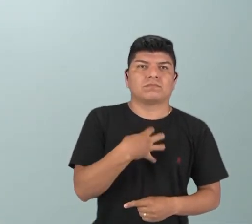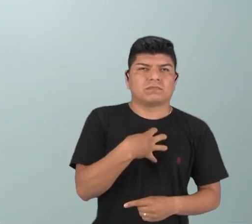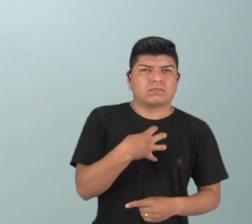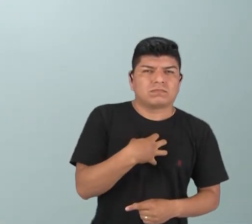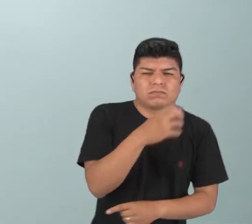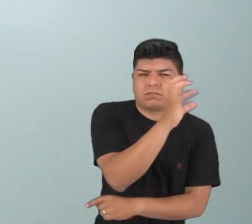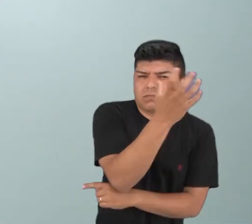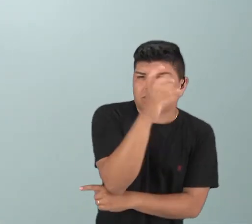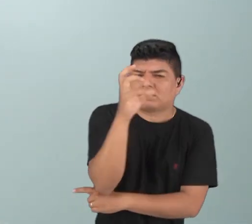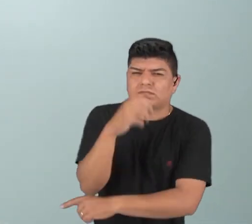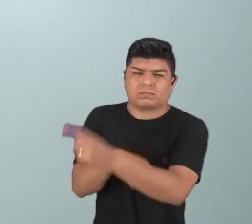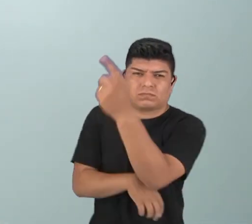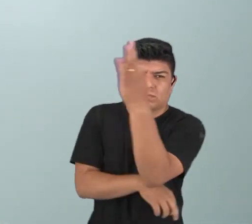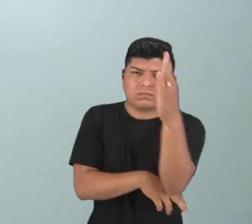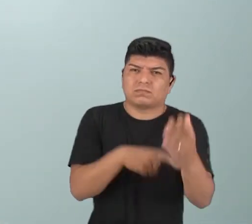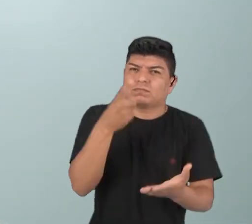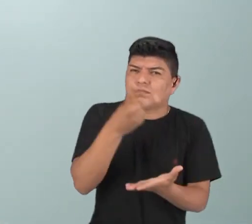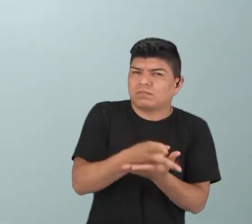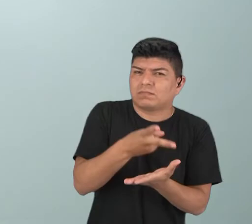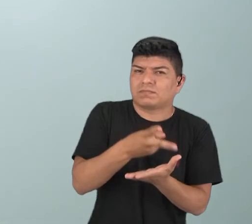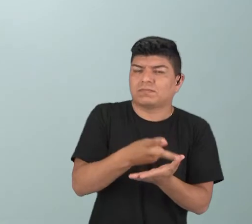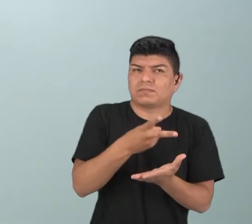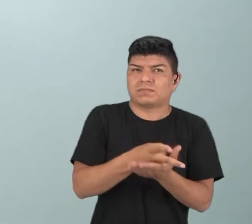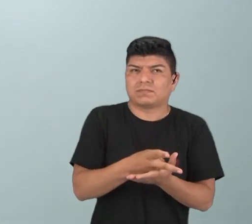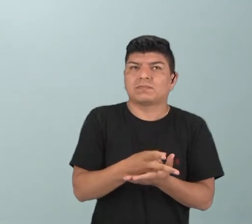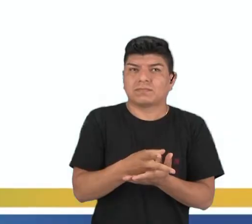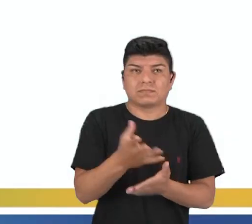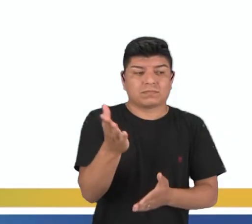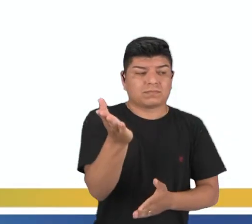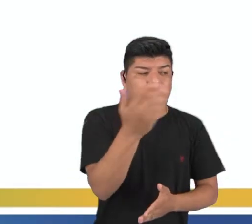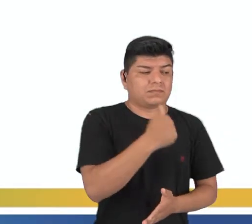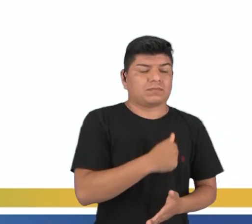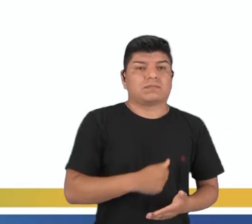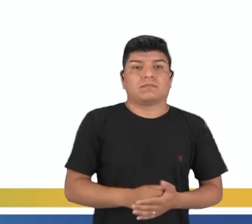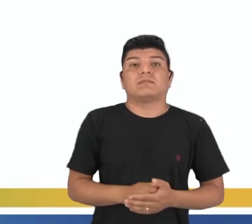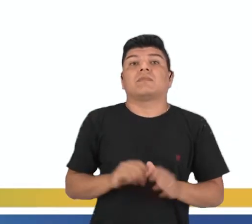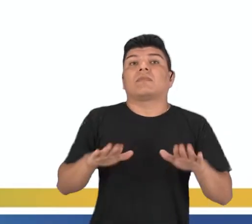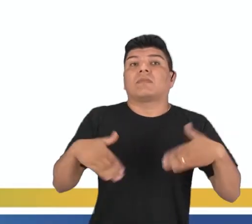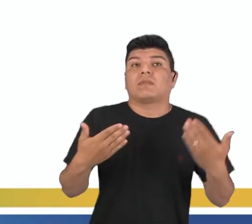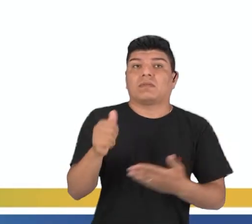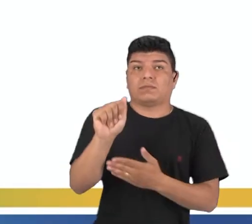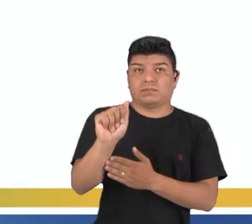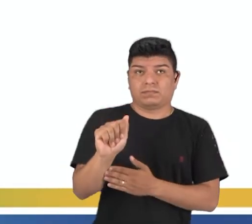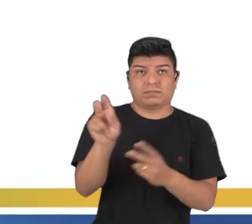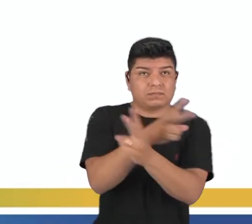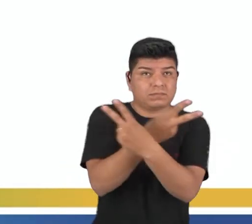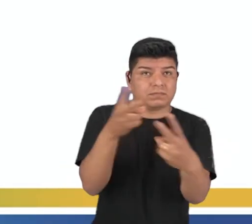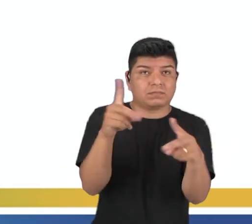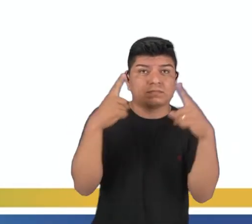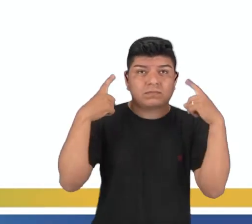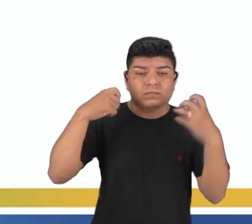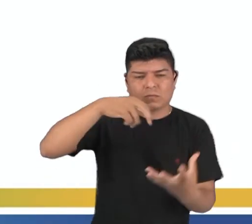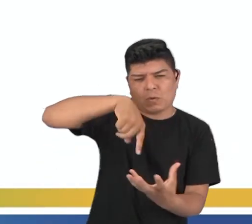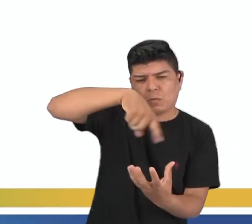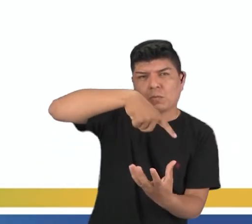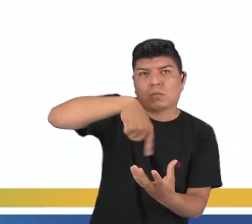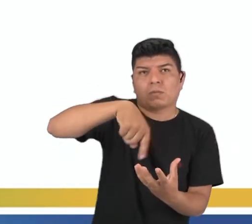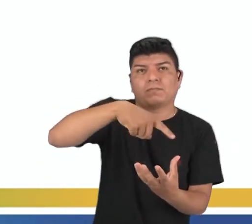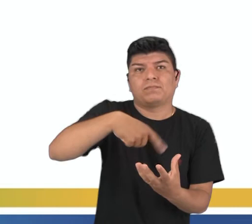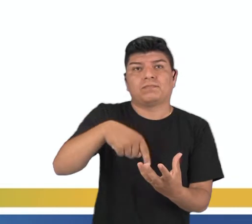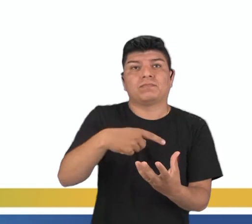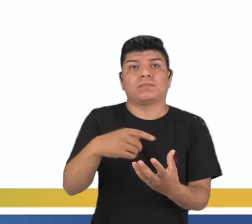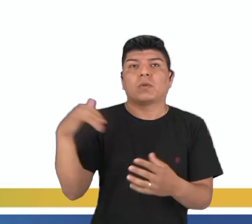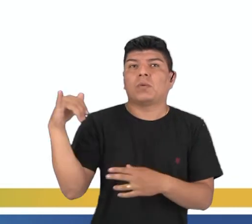da natureza constantemente, certo? Então vamos lá para as opções. Letra A, vento, som